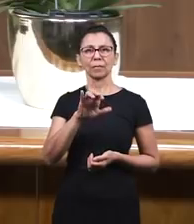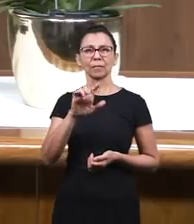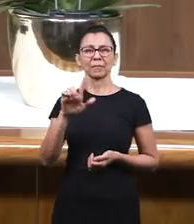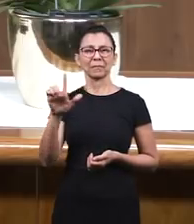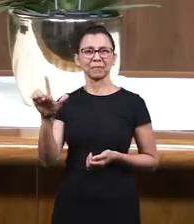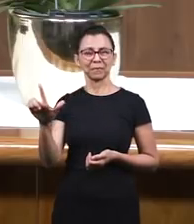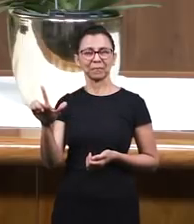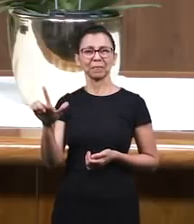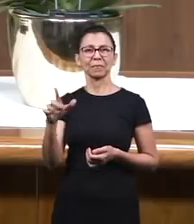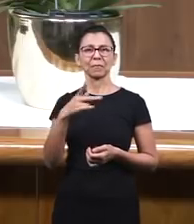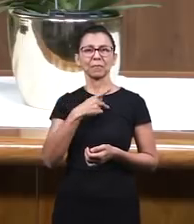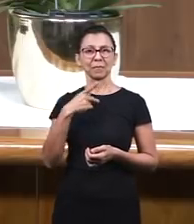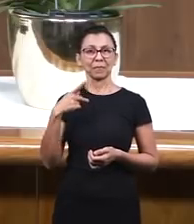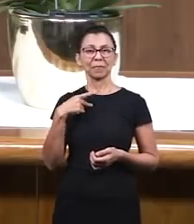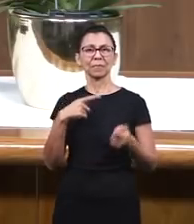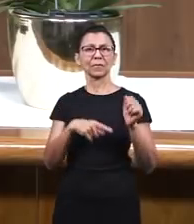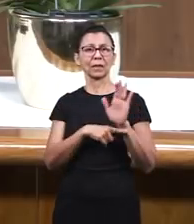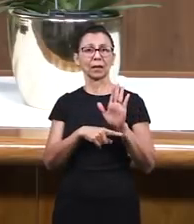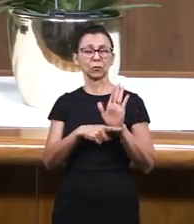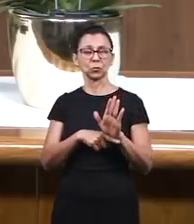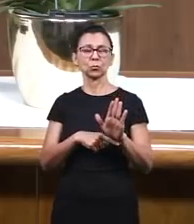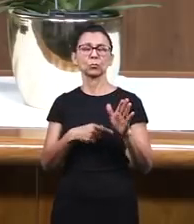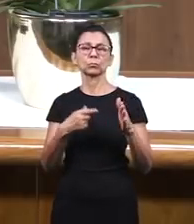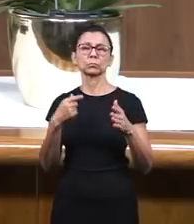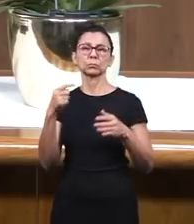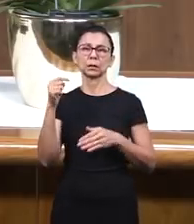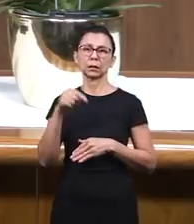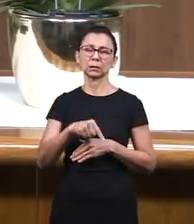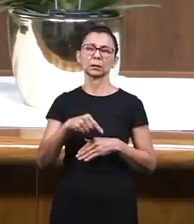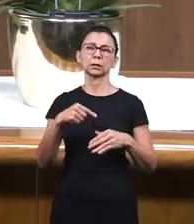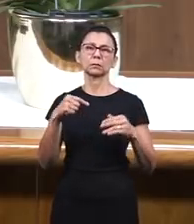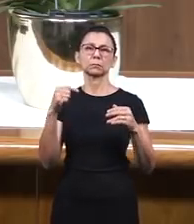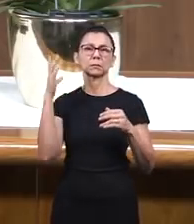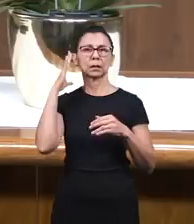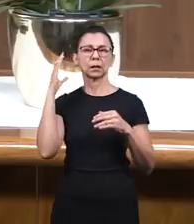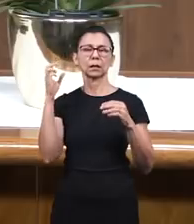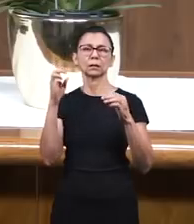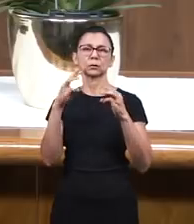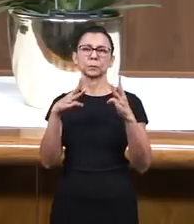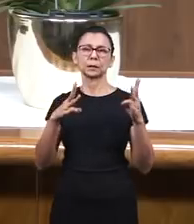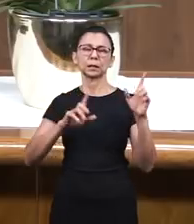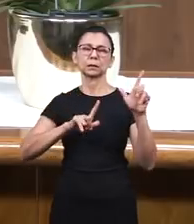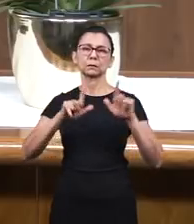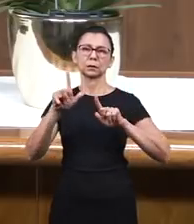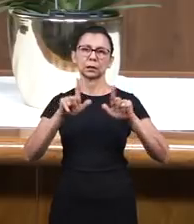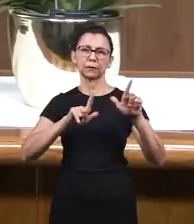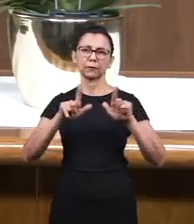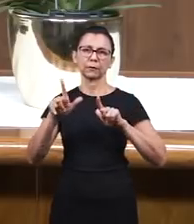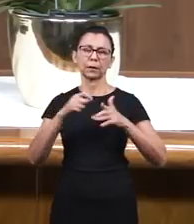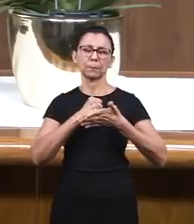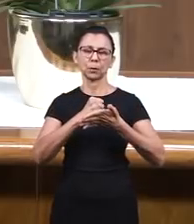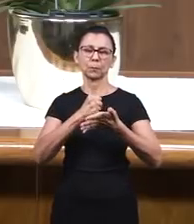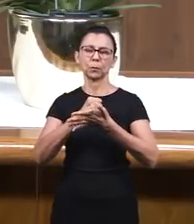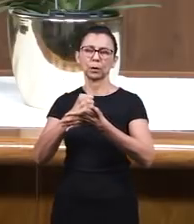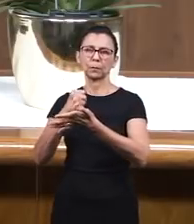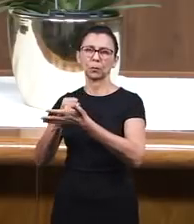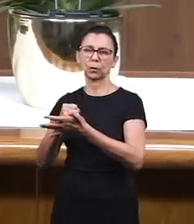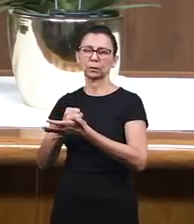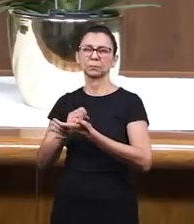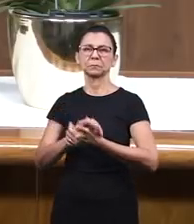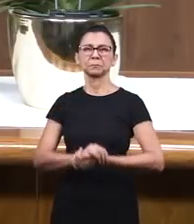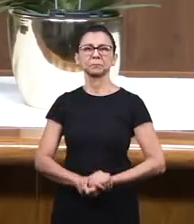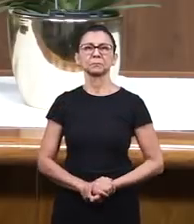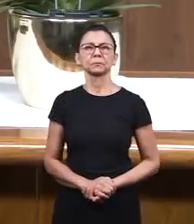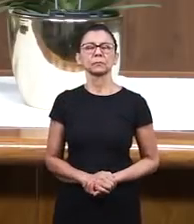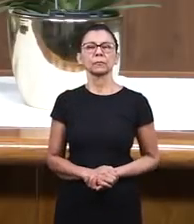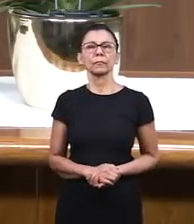aqui na nossa programação, nos trabalhos que fazemos aqui na Rádio Manaim, na Central de Comunicação. Muito bem,